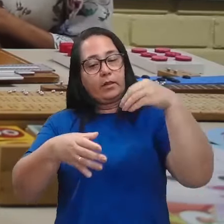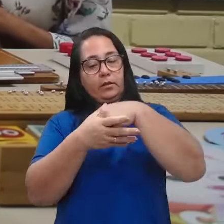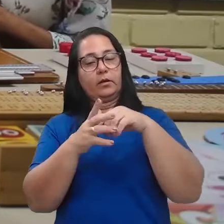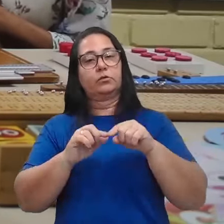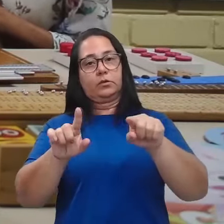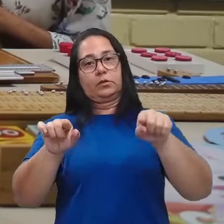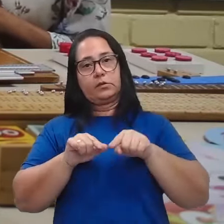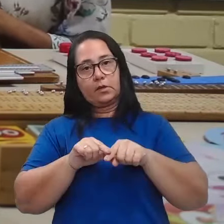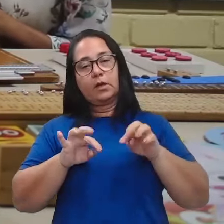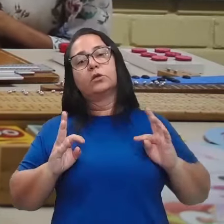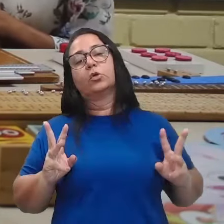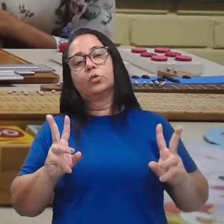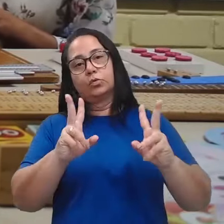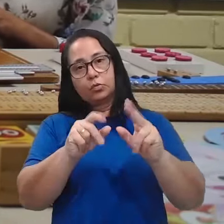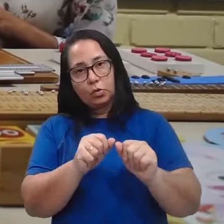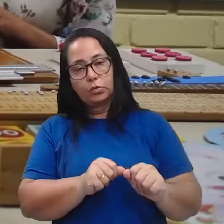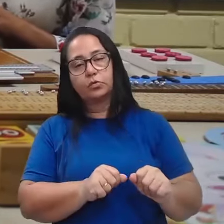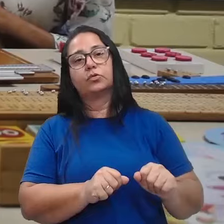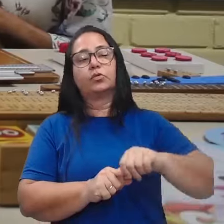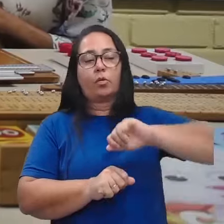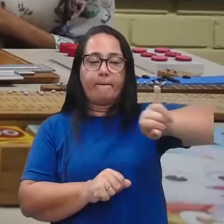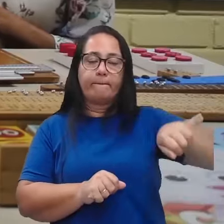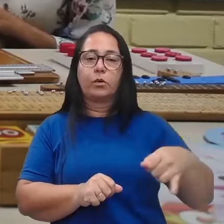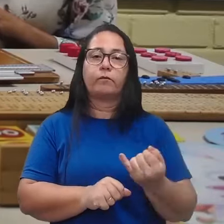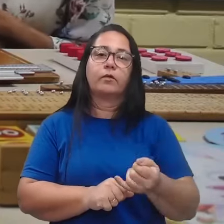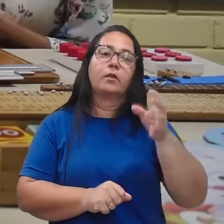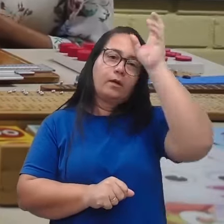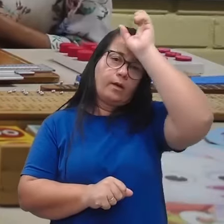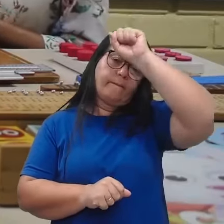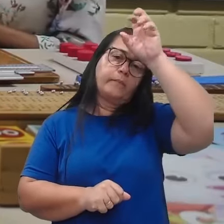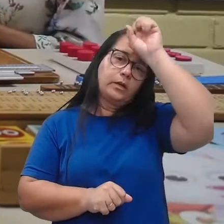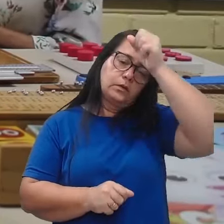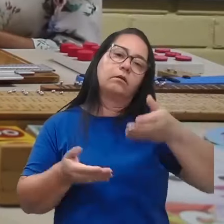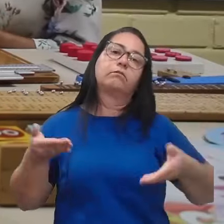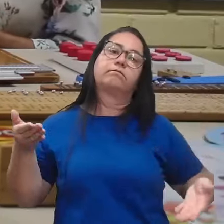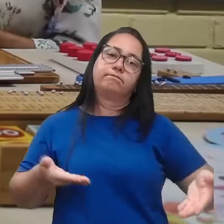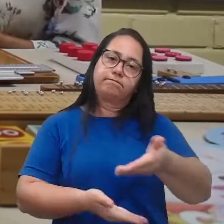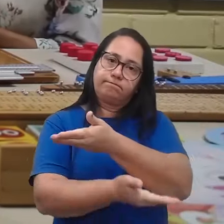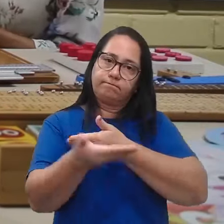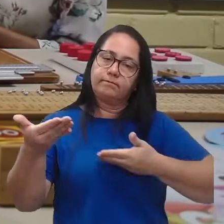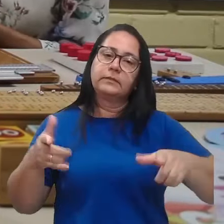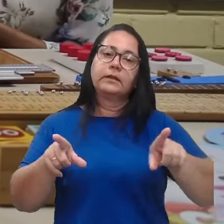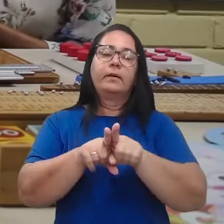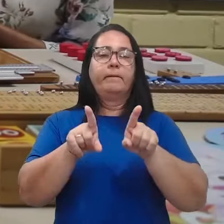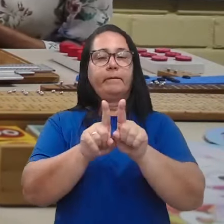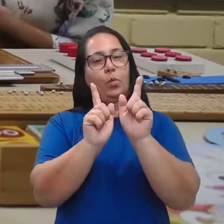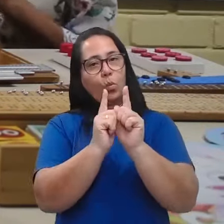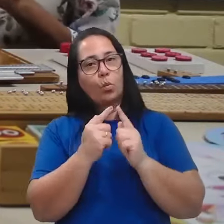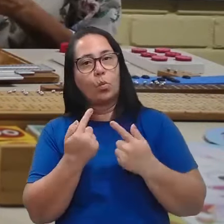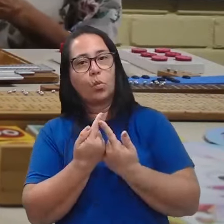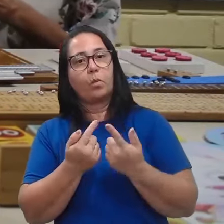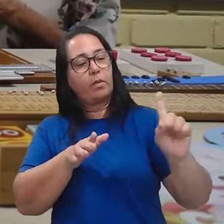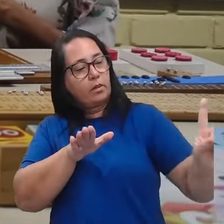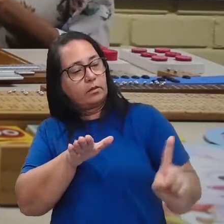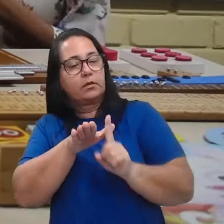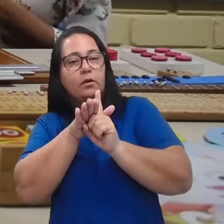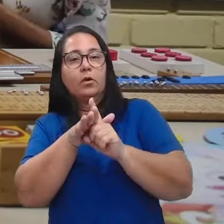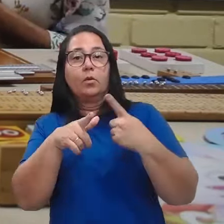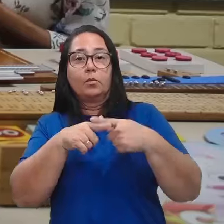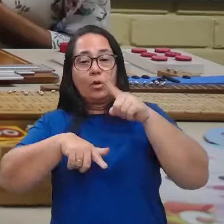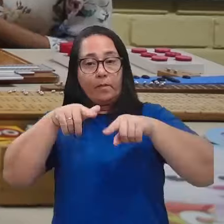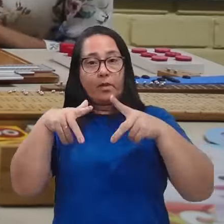aula e ele tem que, os outros aproveitarem para que todos possam aproveitar em conjunto e ele ser incluído. Senão o material vai